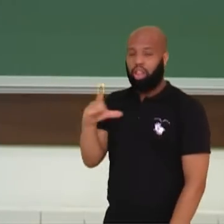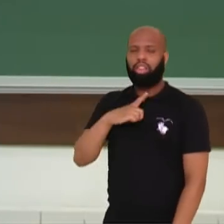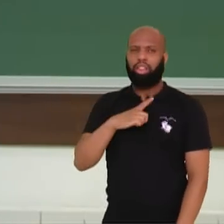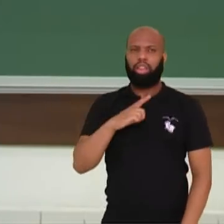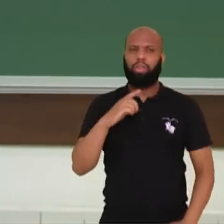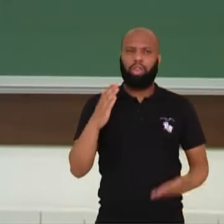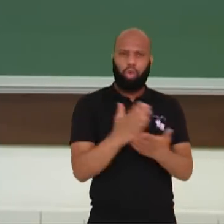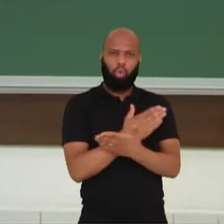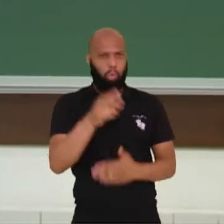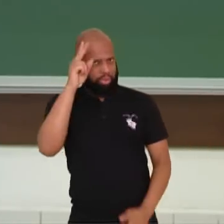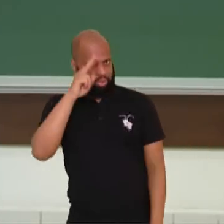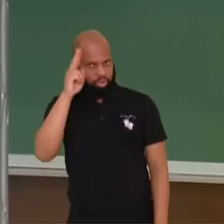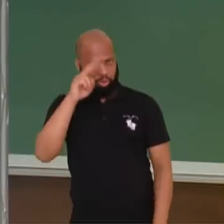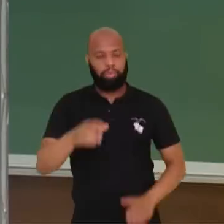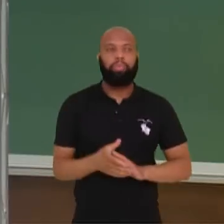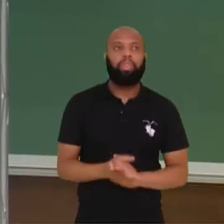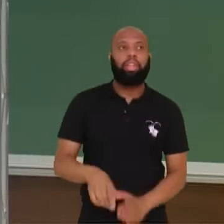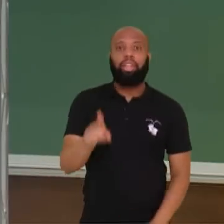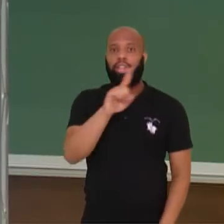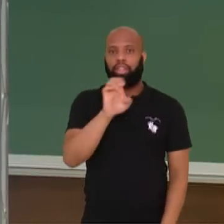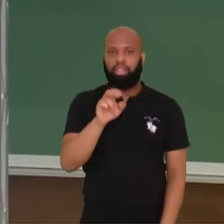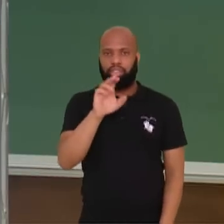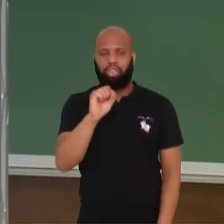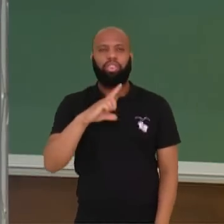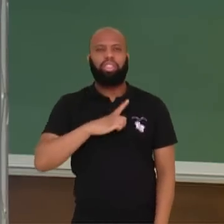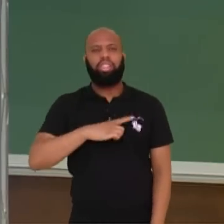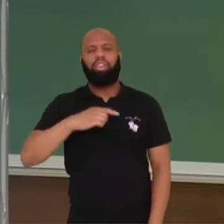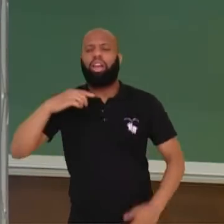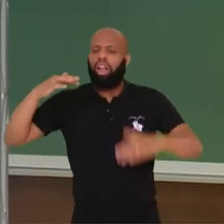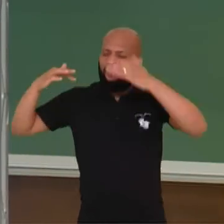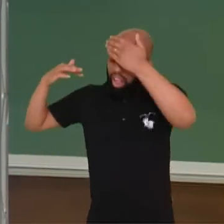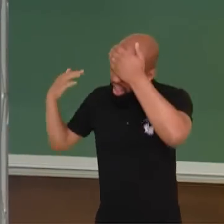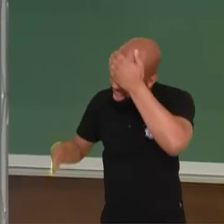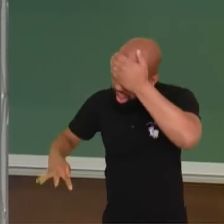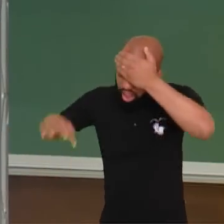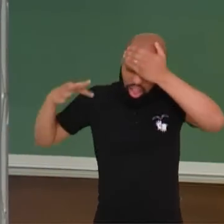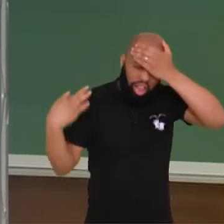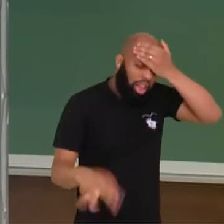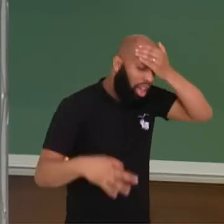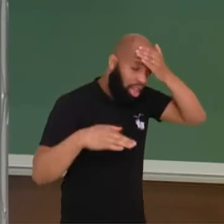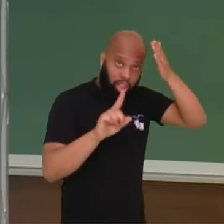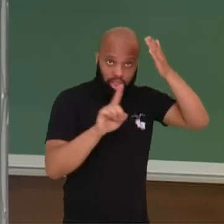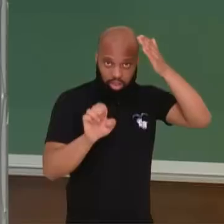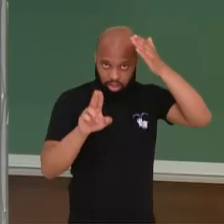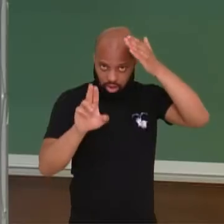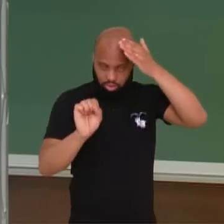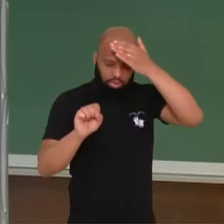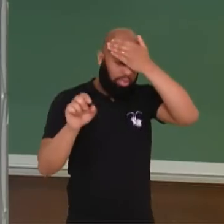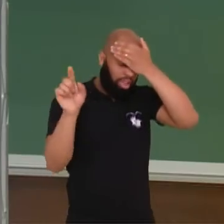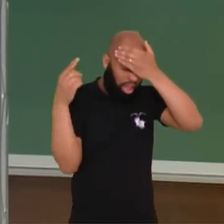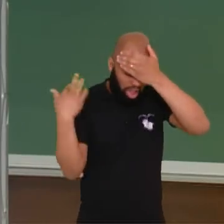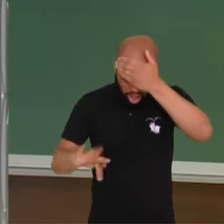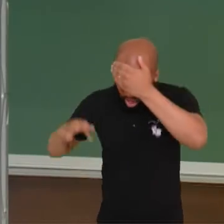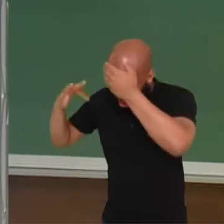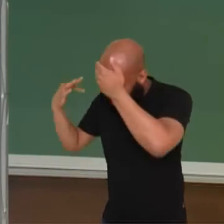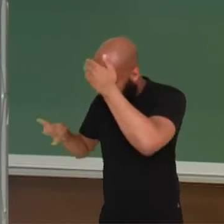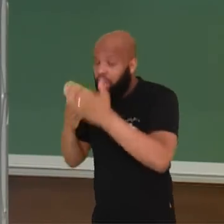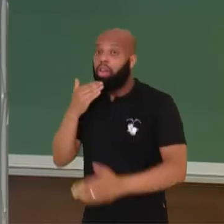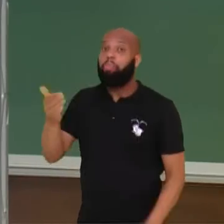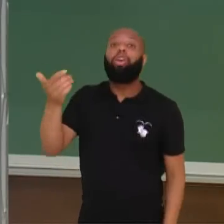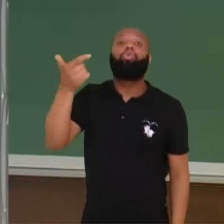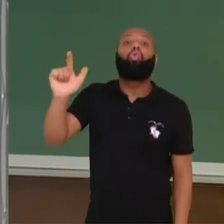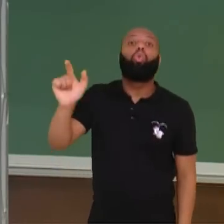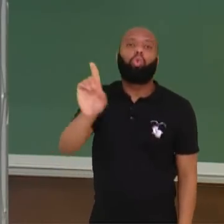diz o seguinte: Zeus teve uma dor de cabeça terrível, ele não sabia o que era. E ele pede a um outro